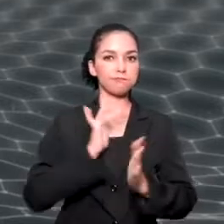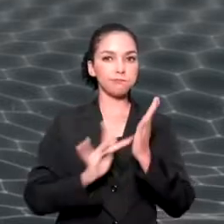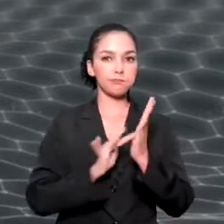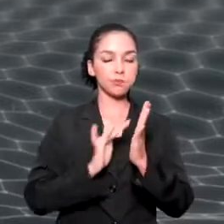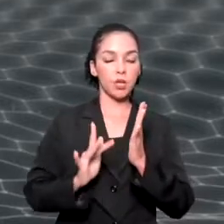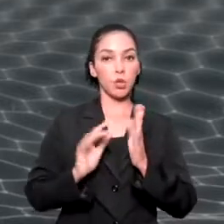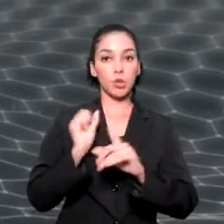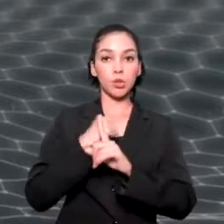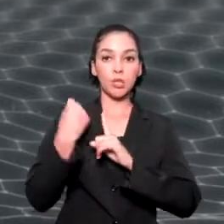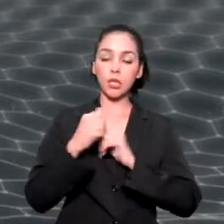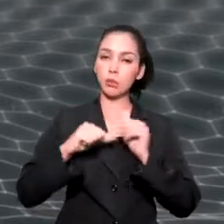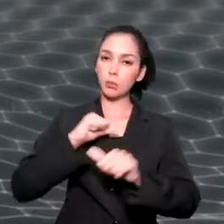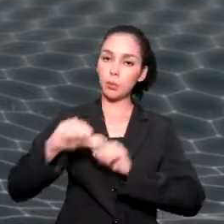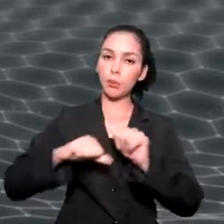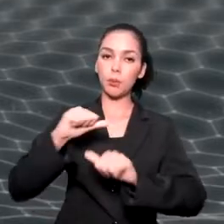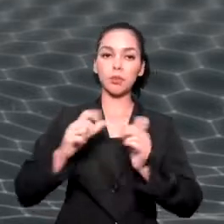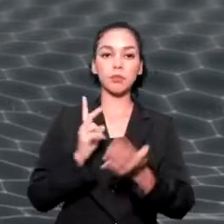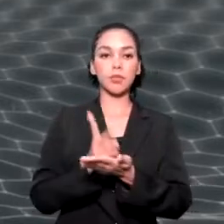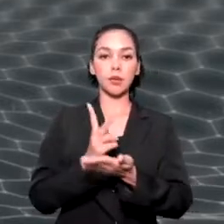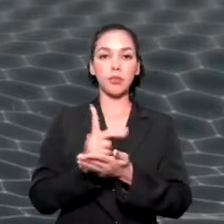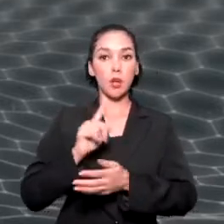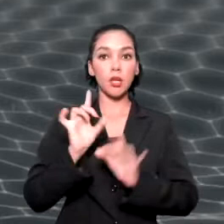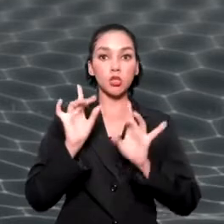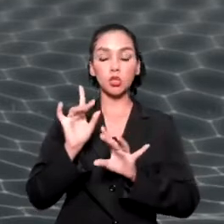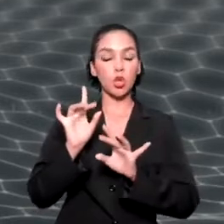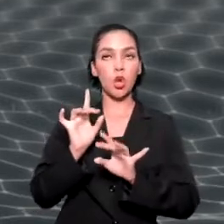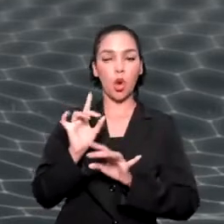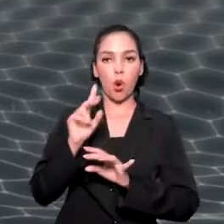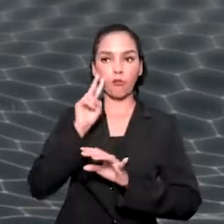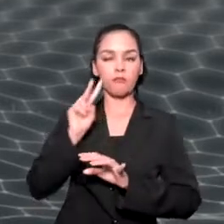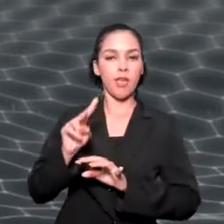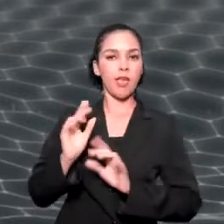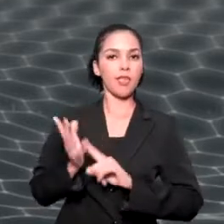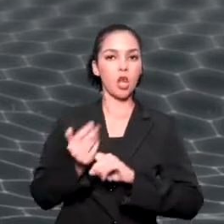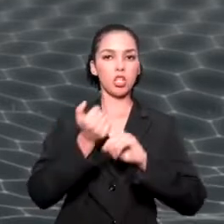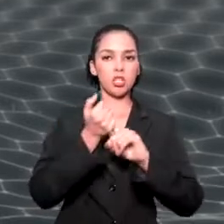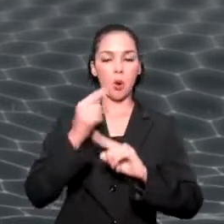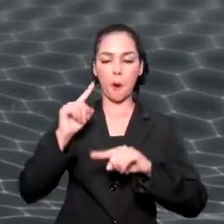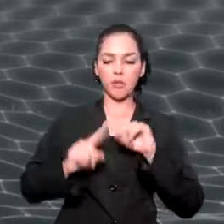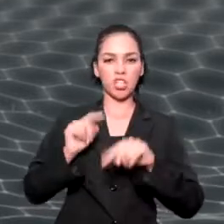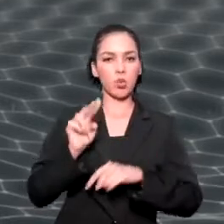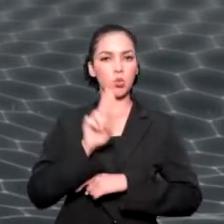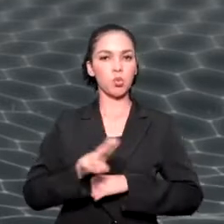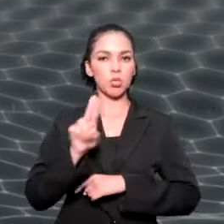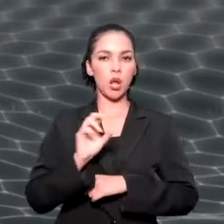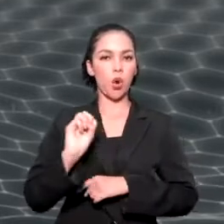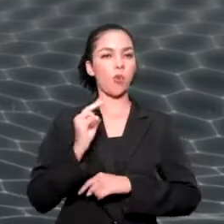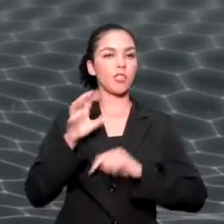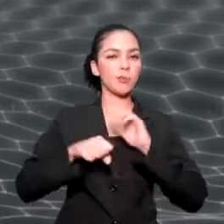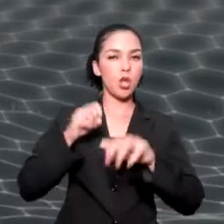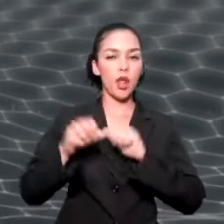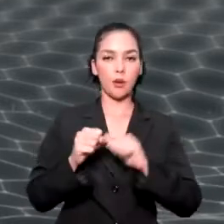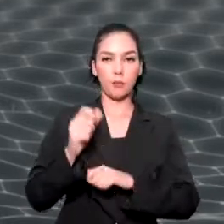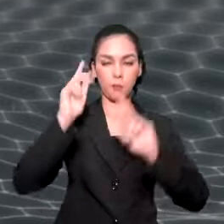diante de uma sociedade em constante transformação. Não se trata de olhar a tecnologia como um mero objeto a ser usado